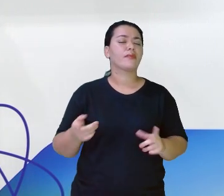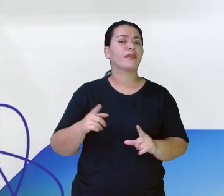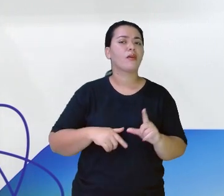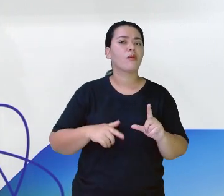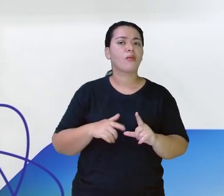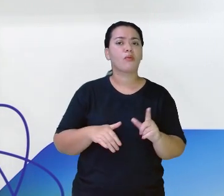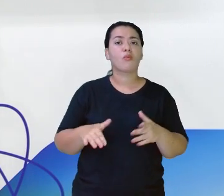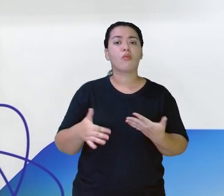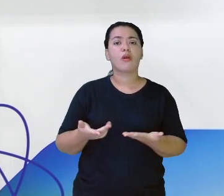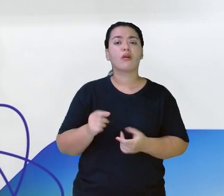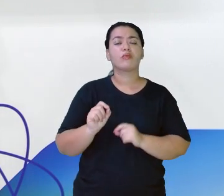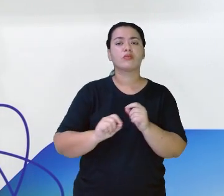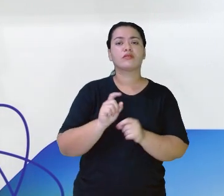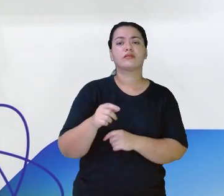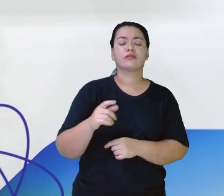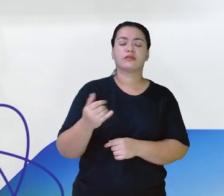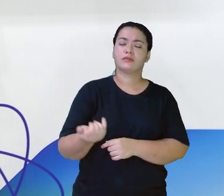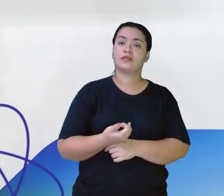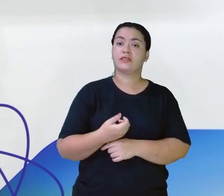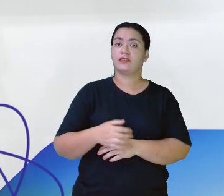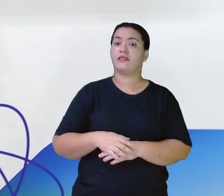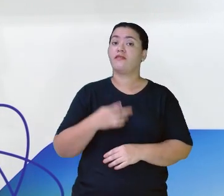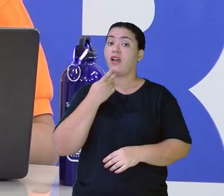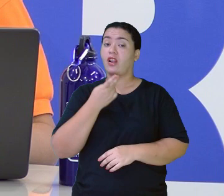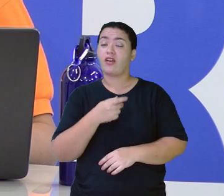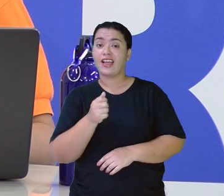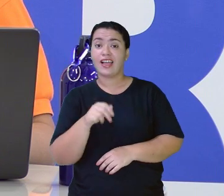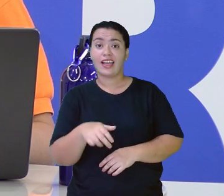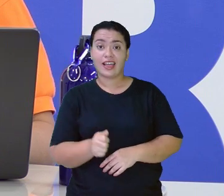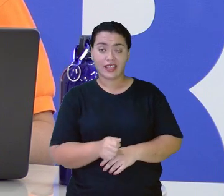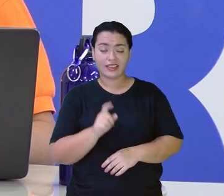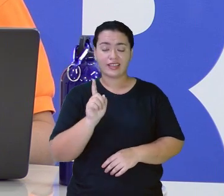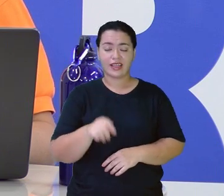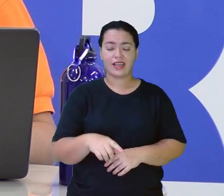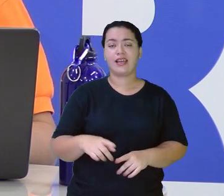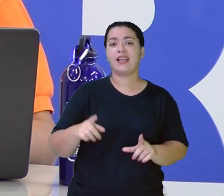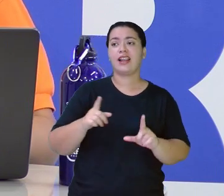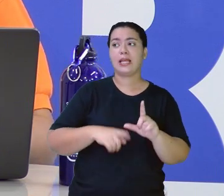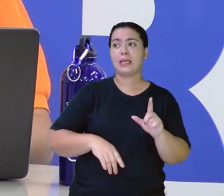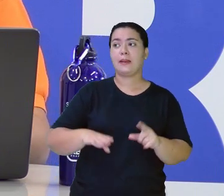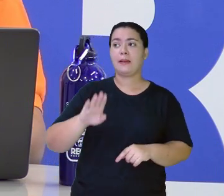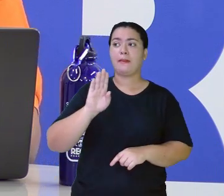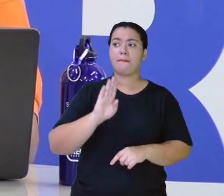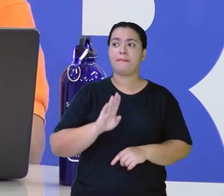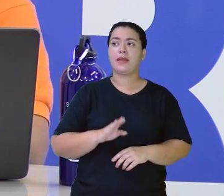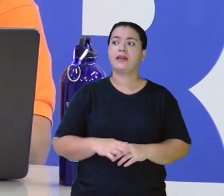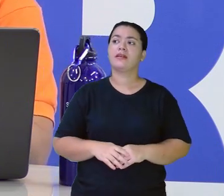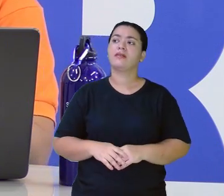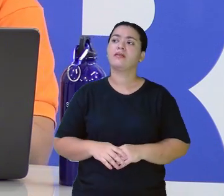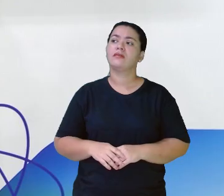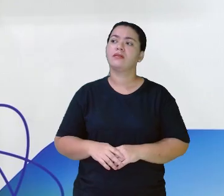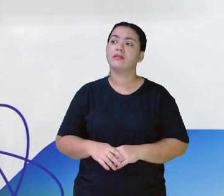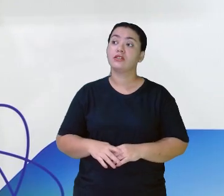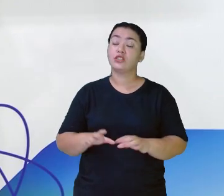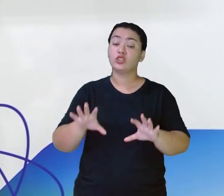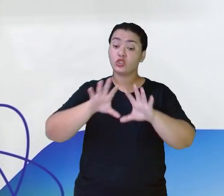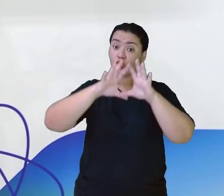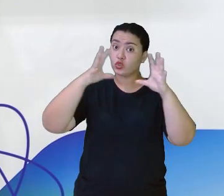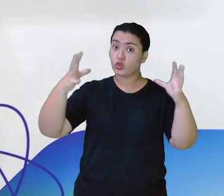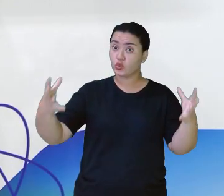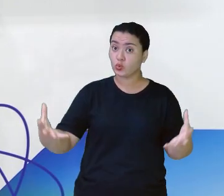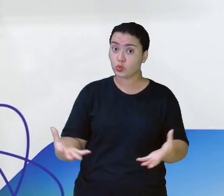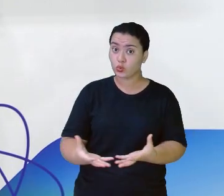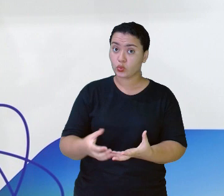que é que vocês me dizem, hein, A Ana colocou aqui que a resposta é a letra B. A letra B, eu peguei toda a